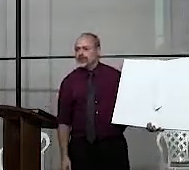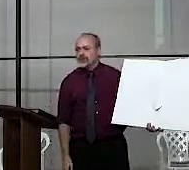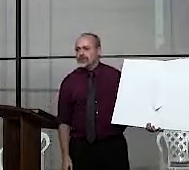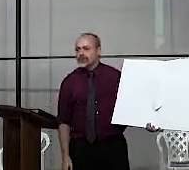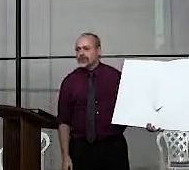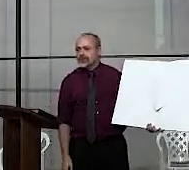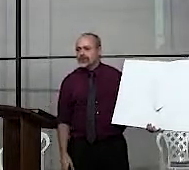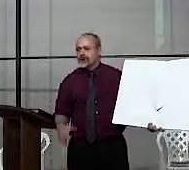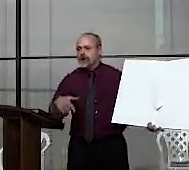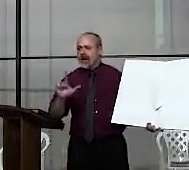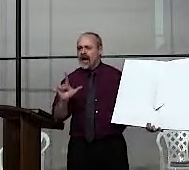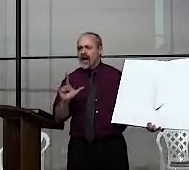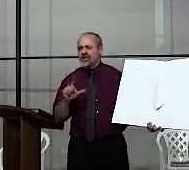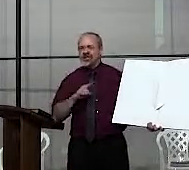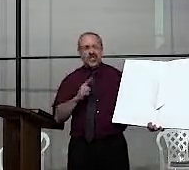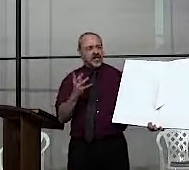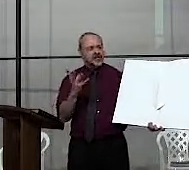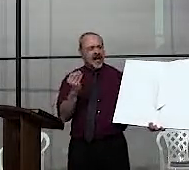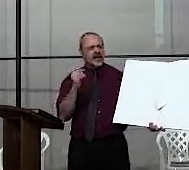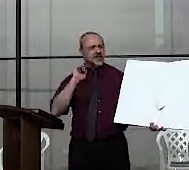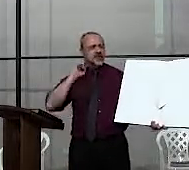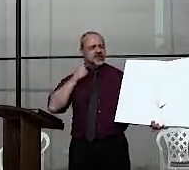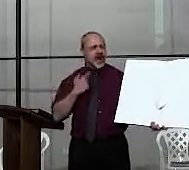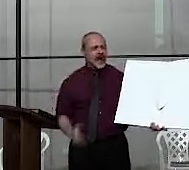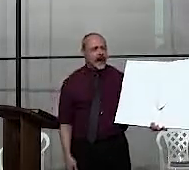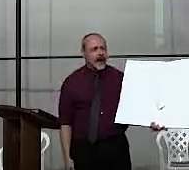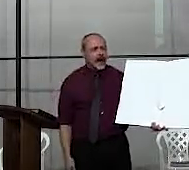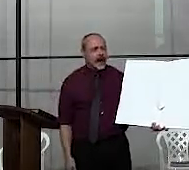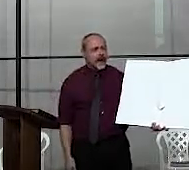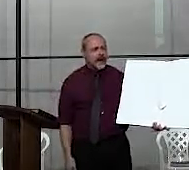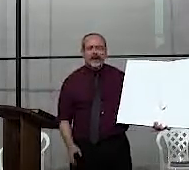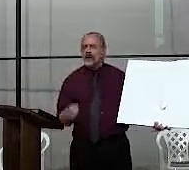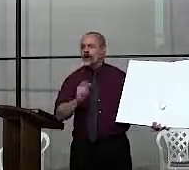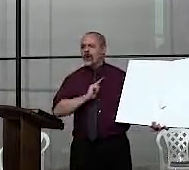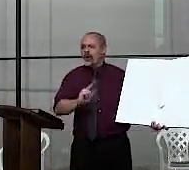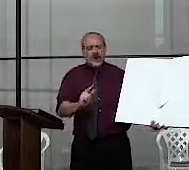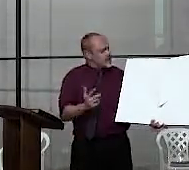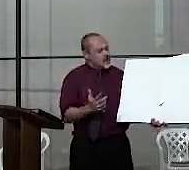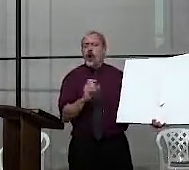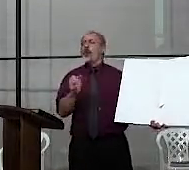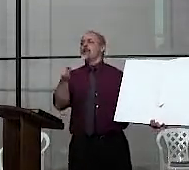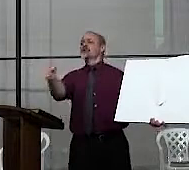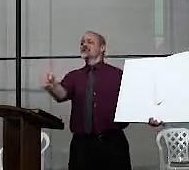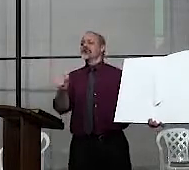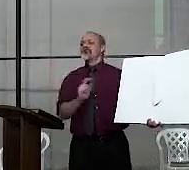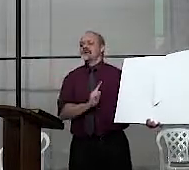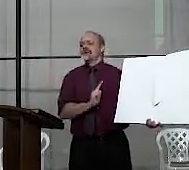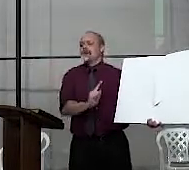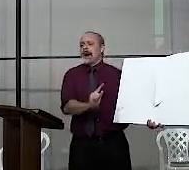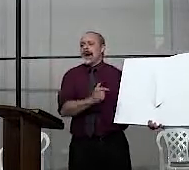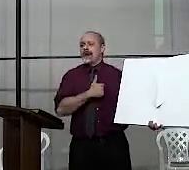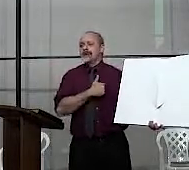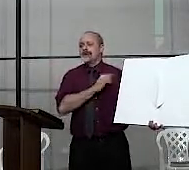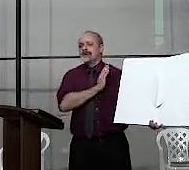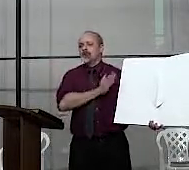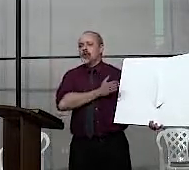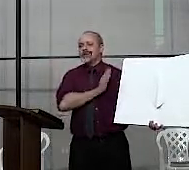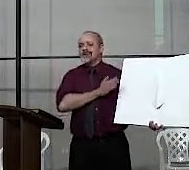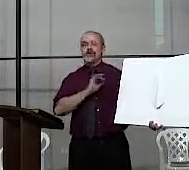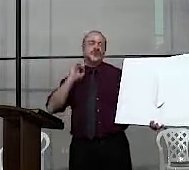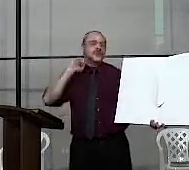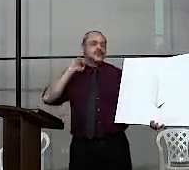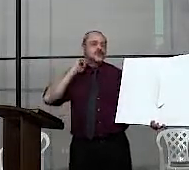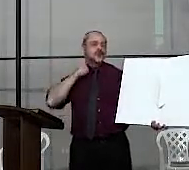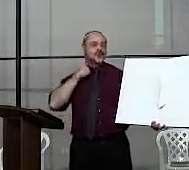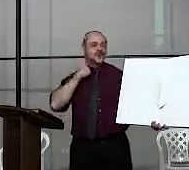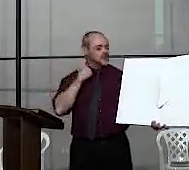Como? Antes tinha tanta sujeira. Como é possível limpar um